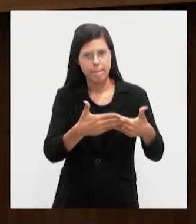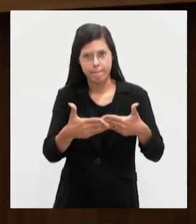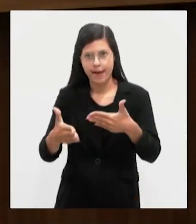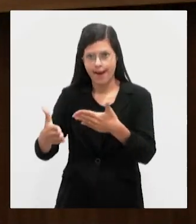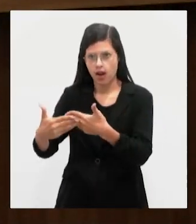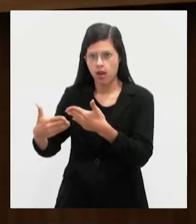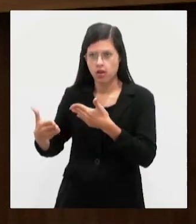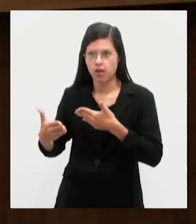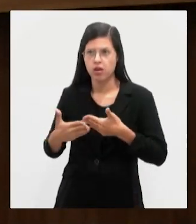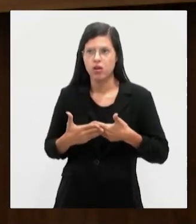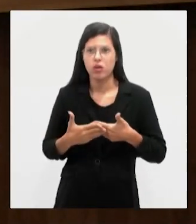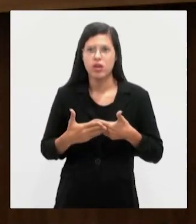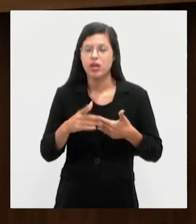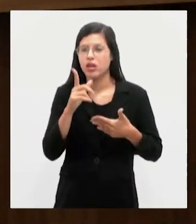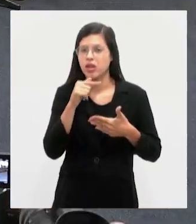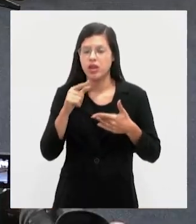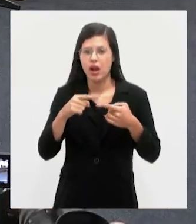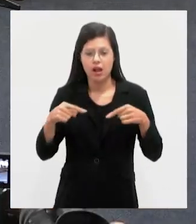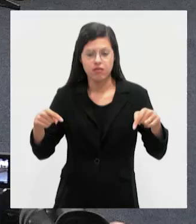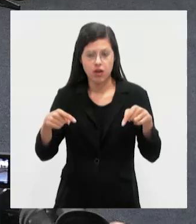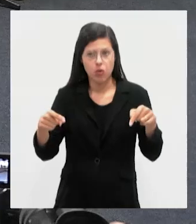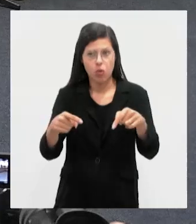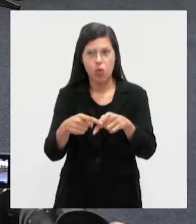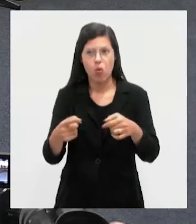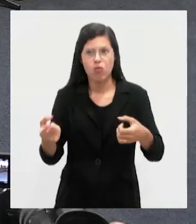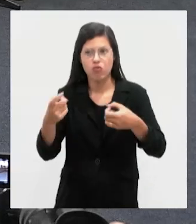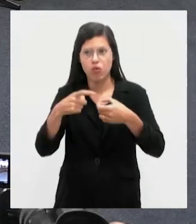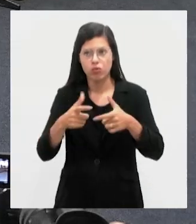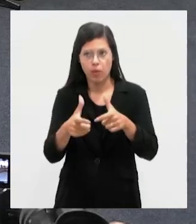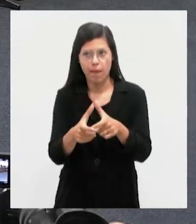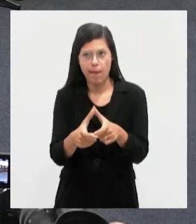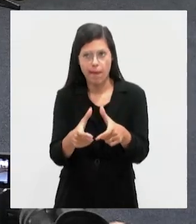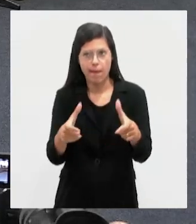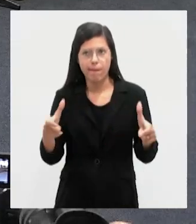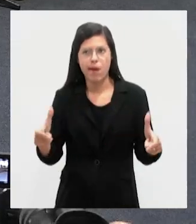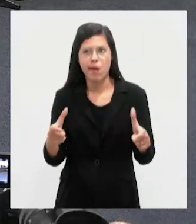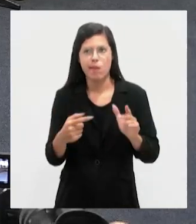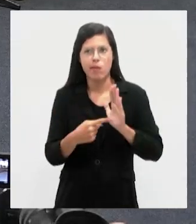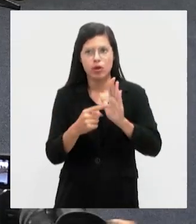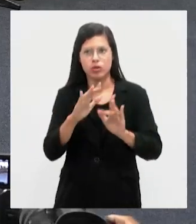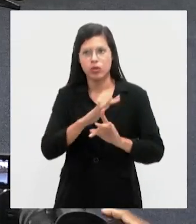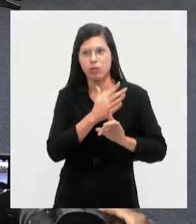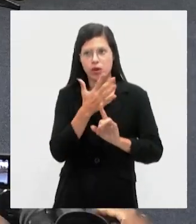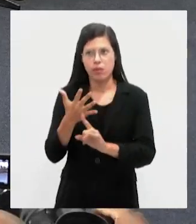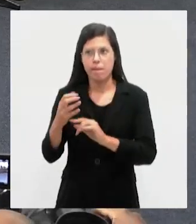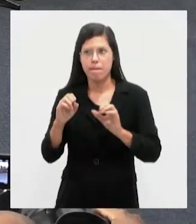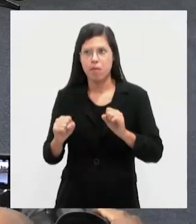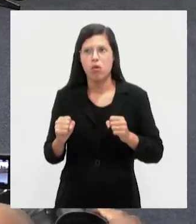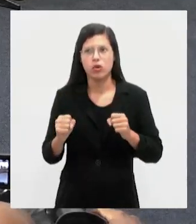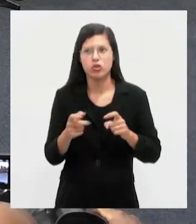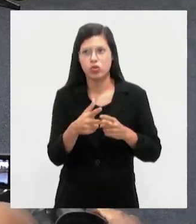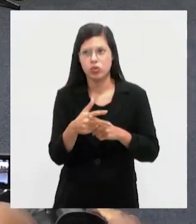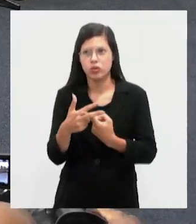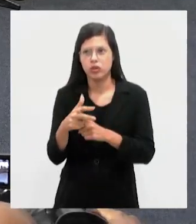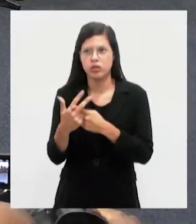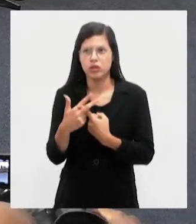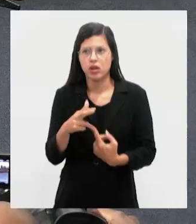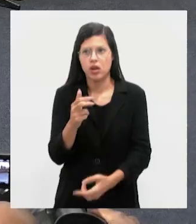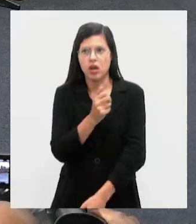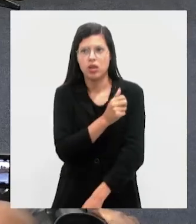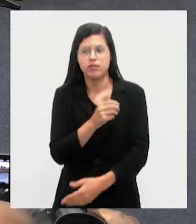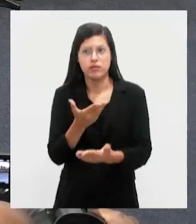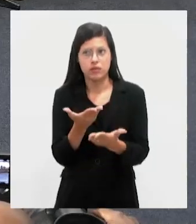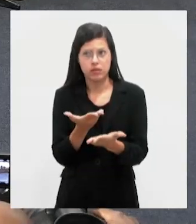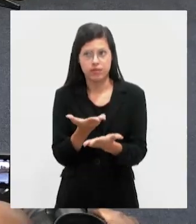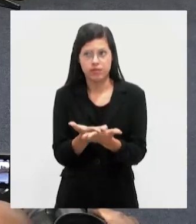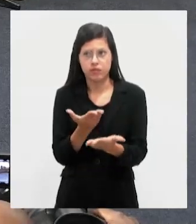Lagoa de Jacarepiá voltou a crescer, o que mostra que o meio ambiente pode ser recuperado. Essa aula os alunos nunca mais vão esquecer,